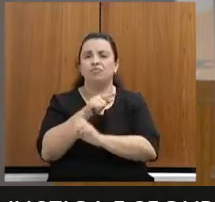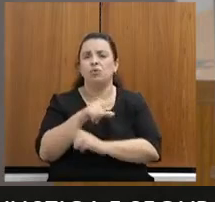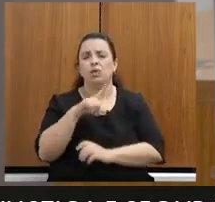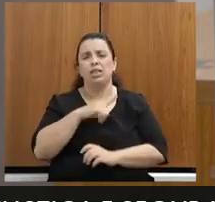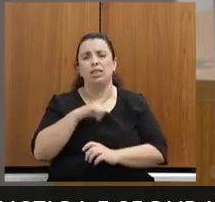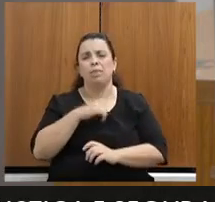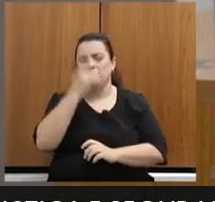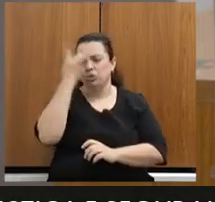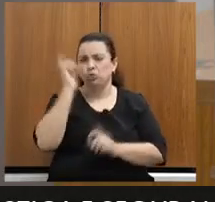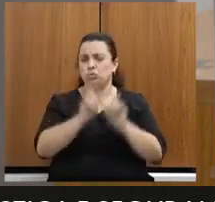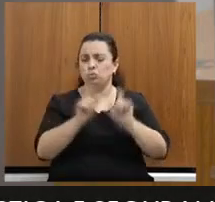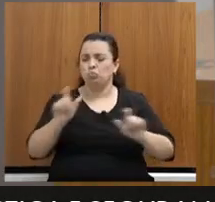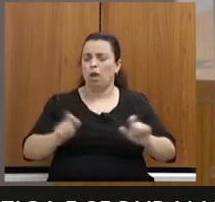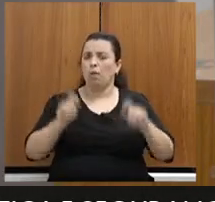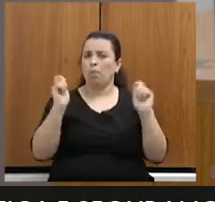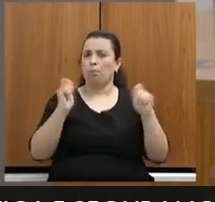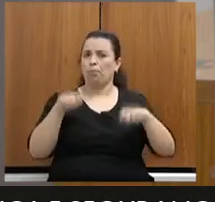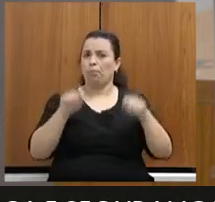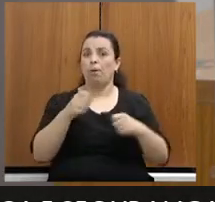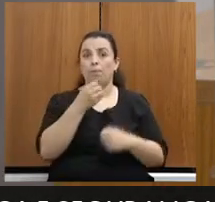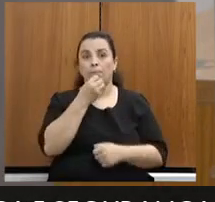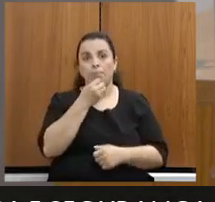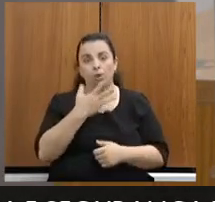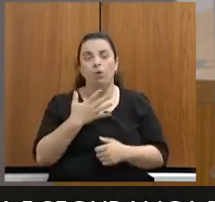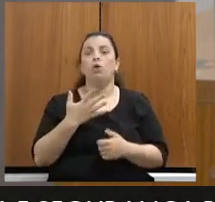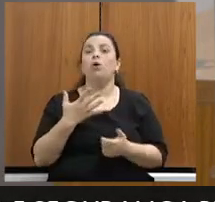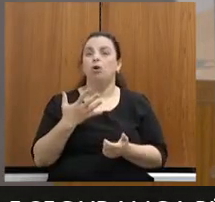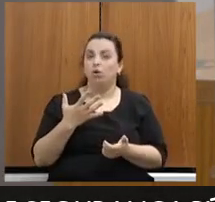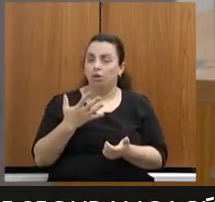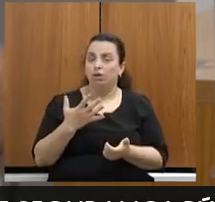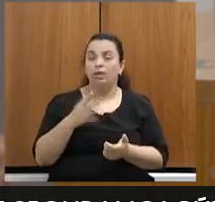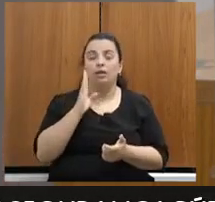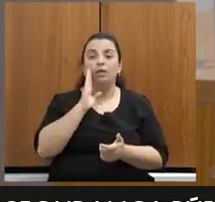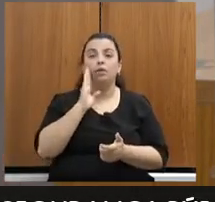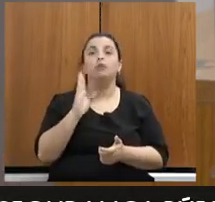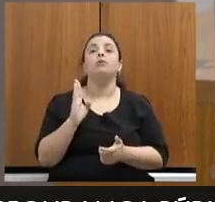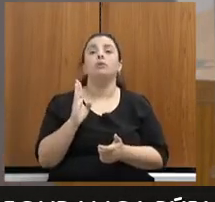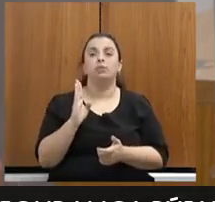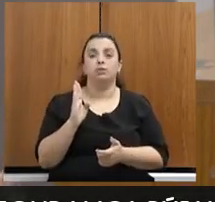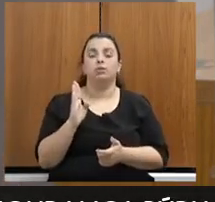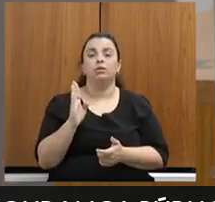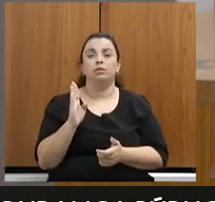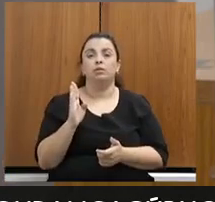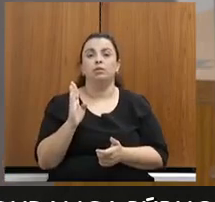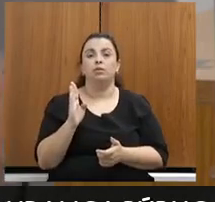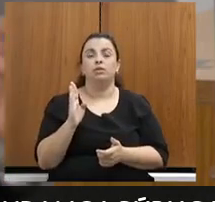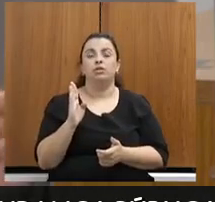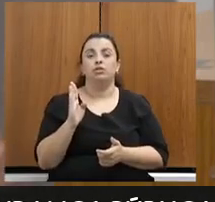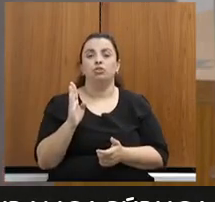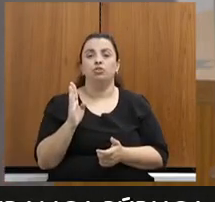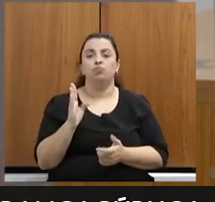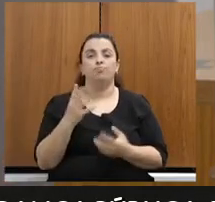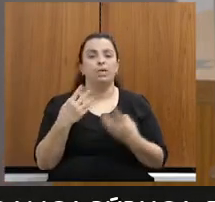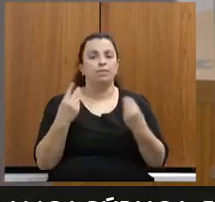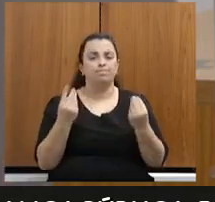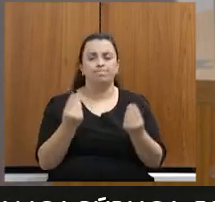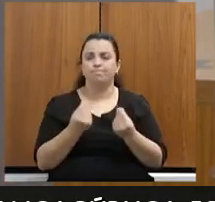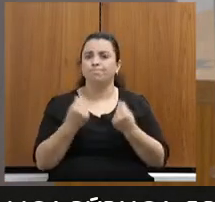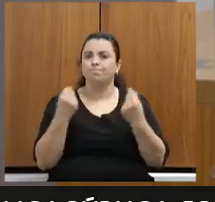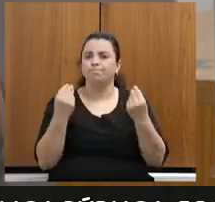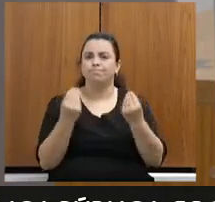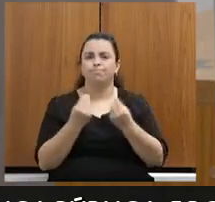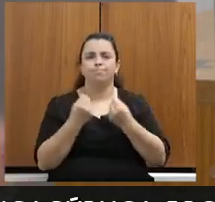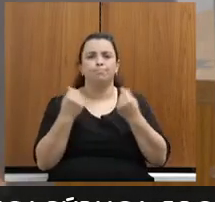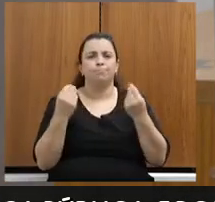gente competente e boa e principalmente pela maneira diplomática com que o